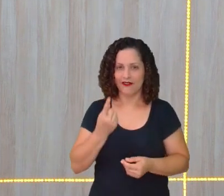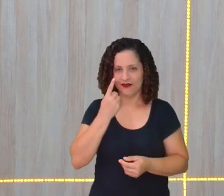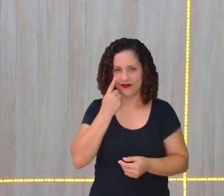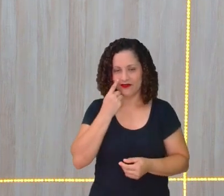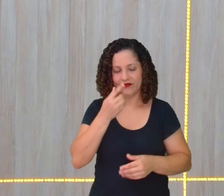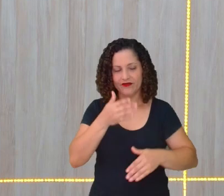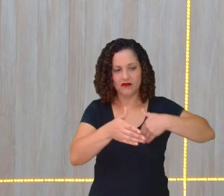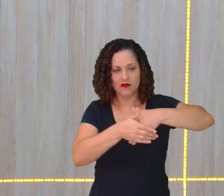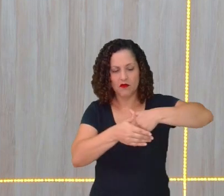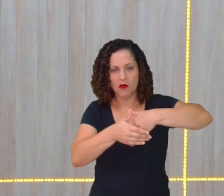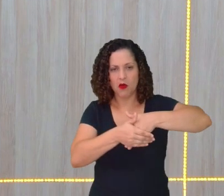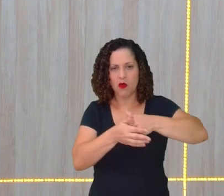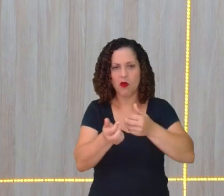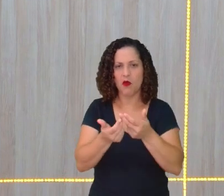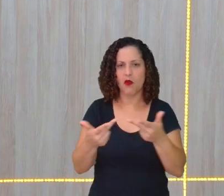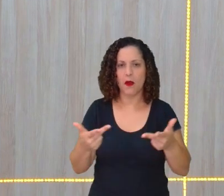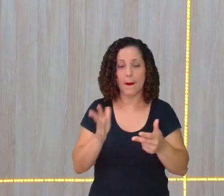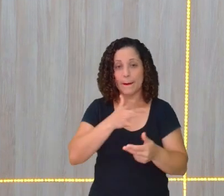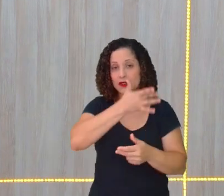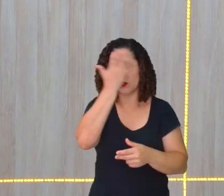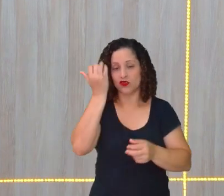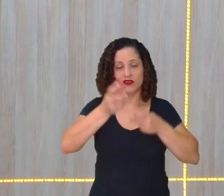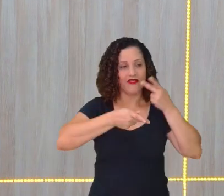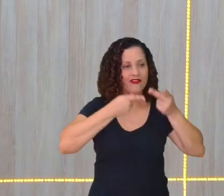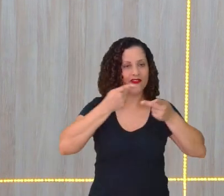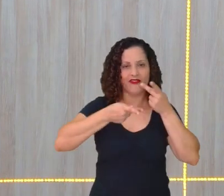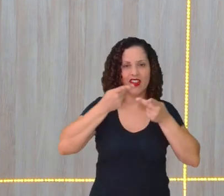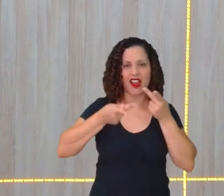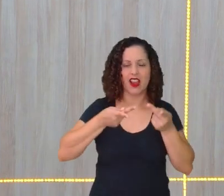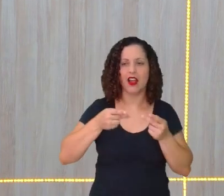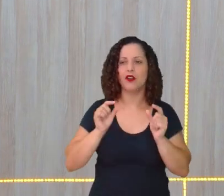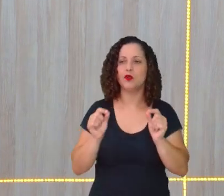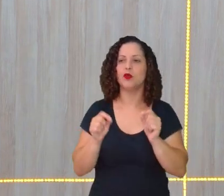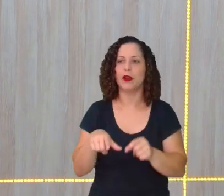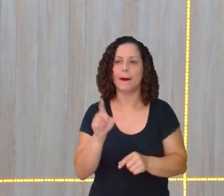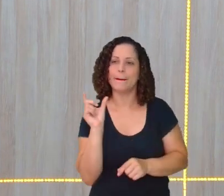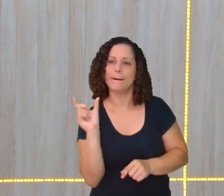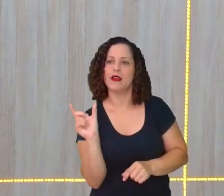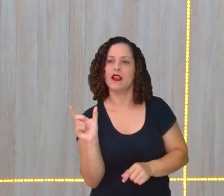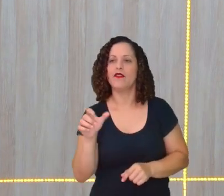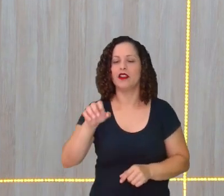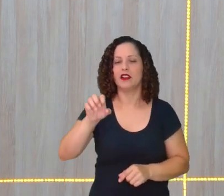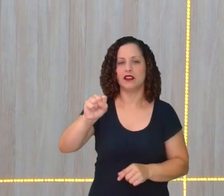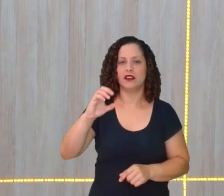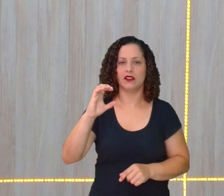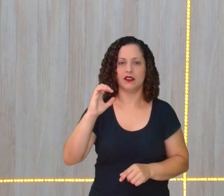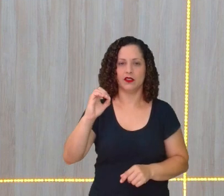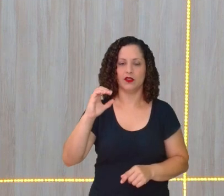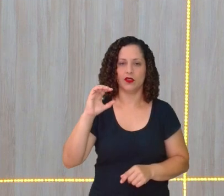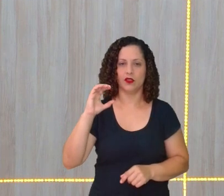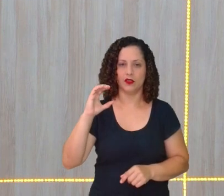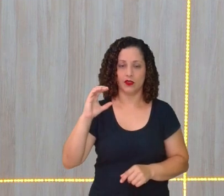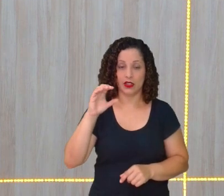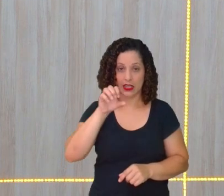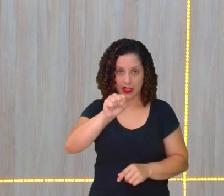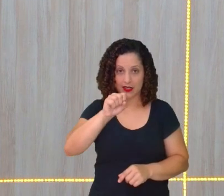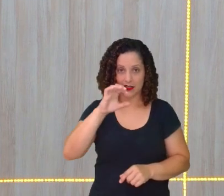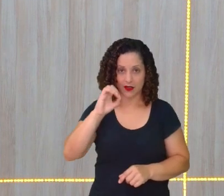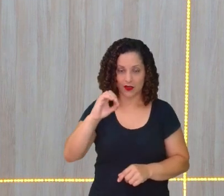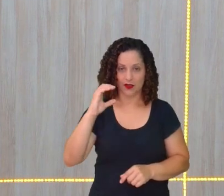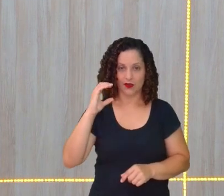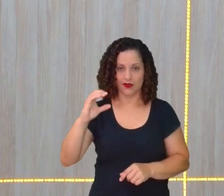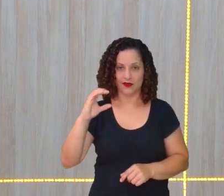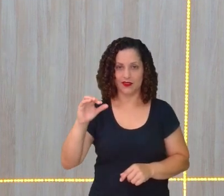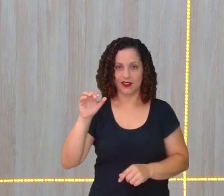alguma partida, o pessoal fala soccer ou futebol, né? Existe essa confusão um pouquinho